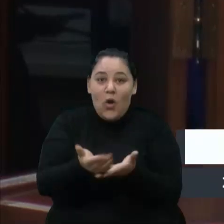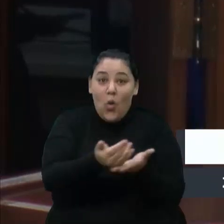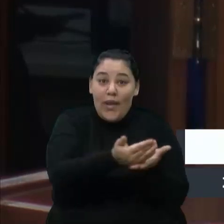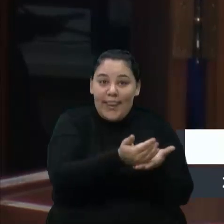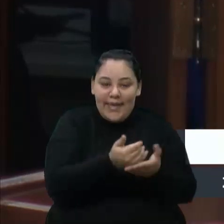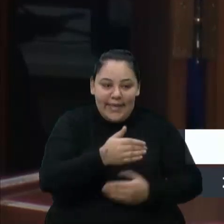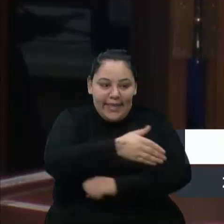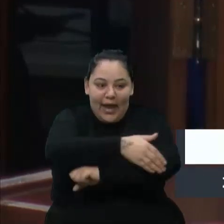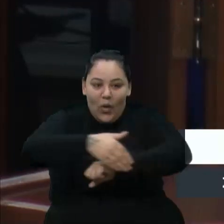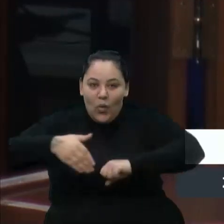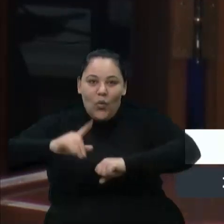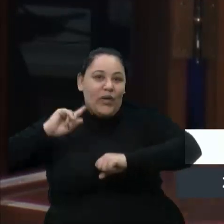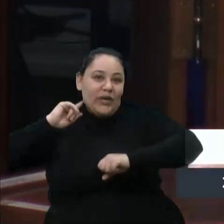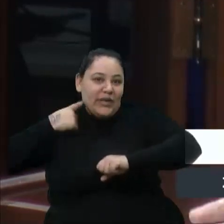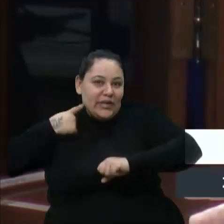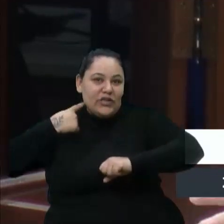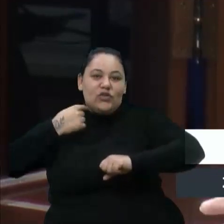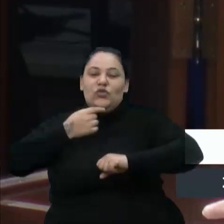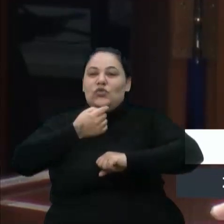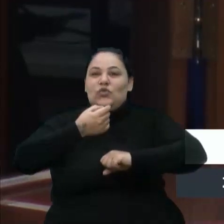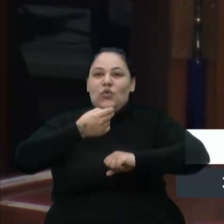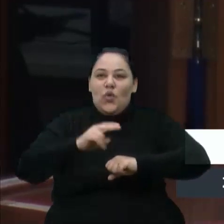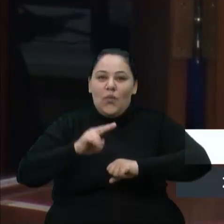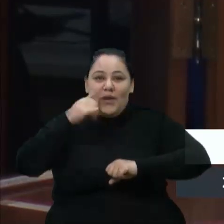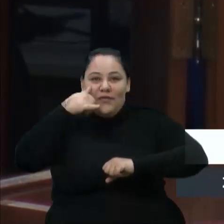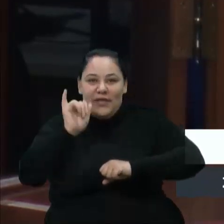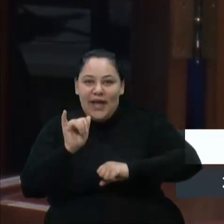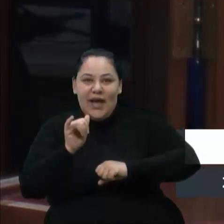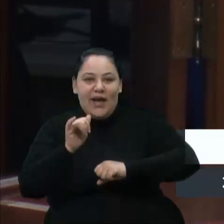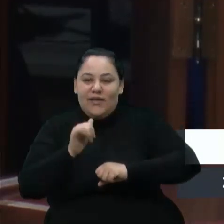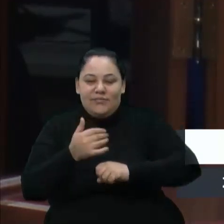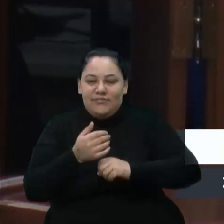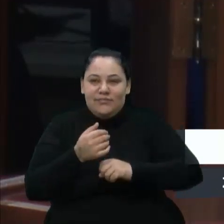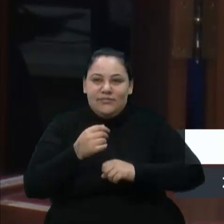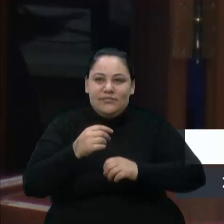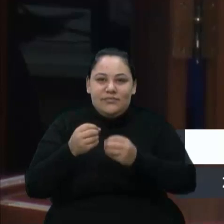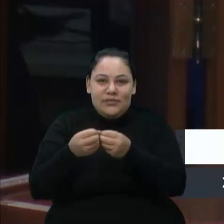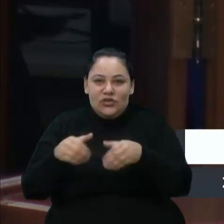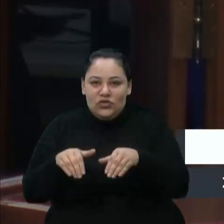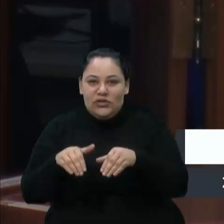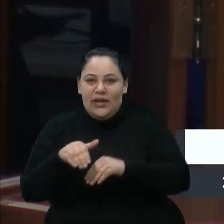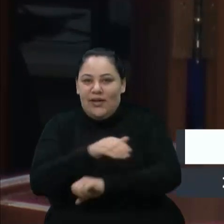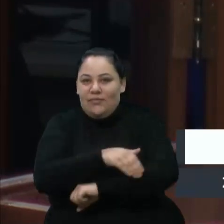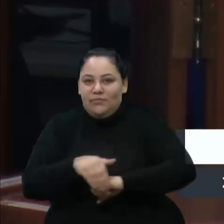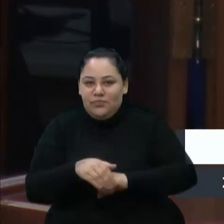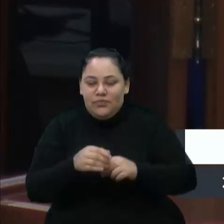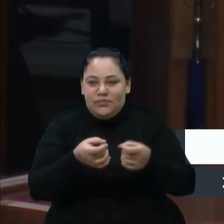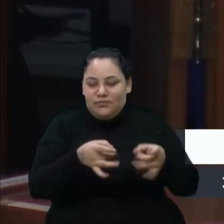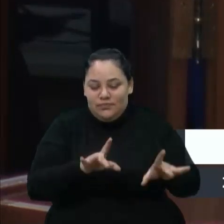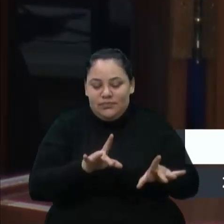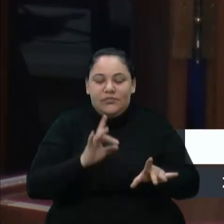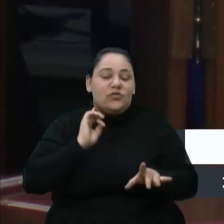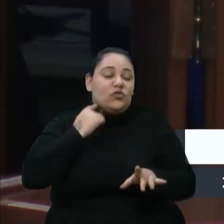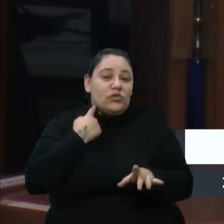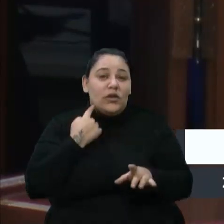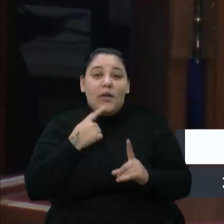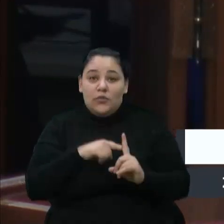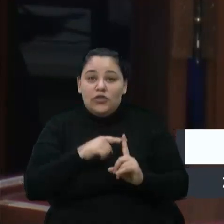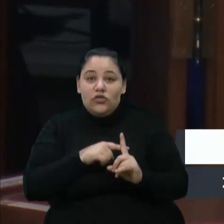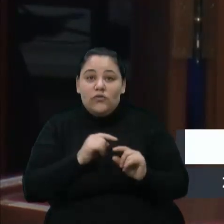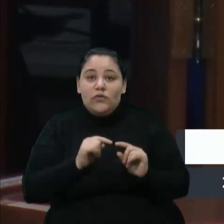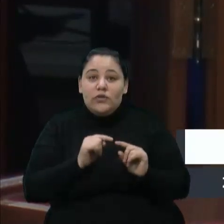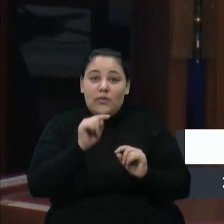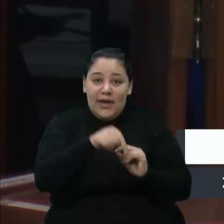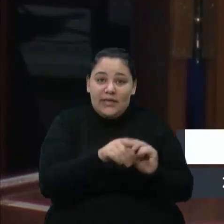rua, ou, né, para não entupir um bueiro, enfim. Isso é positivo. Então, este também catador,